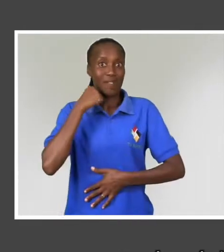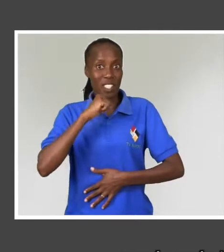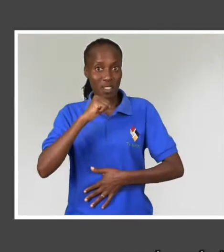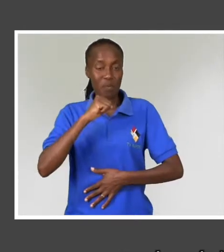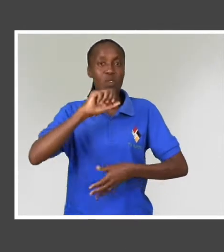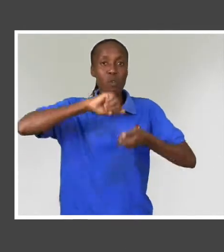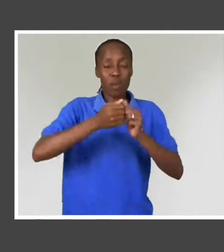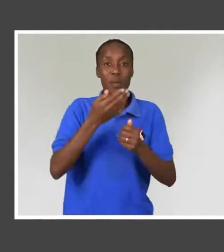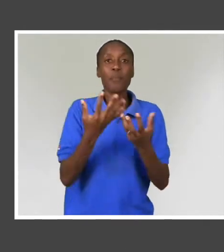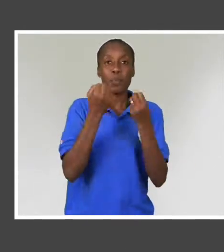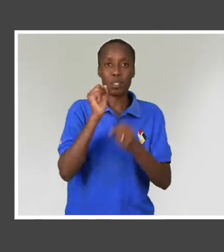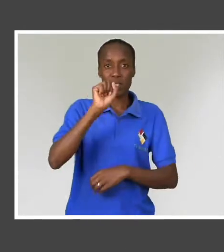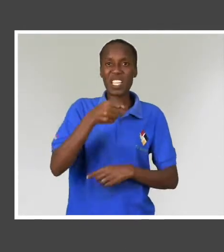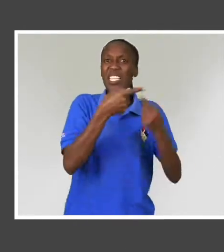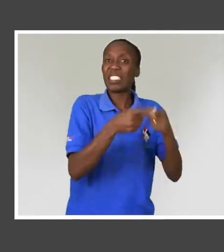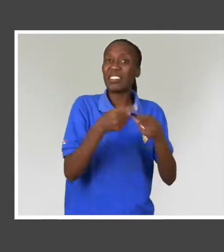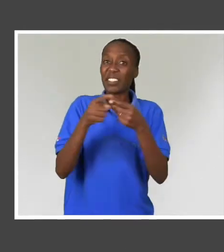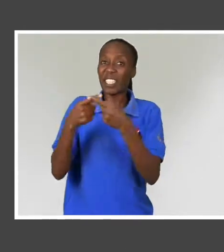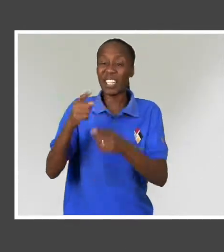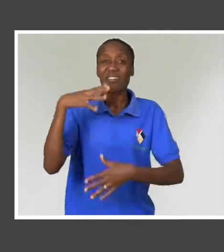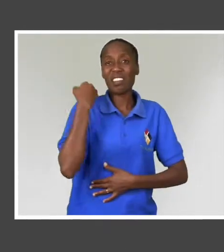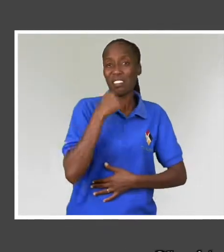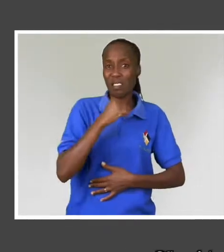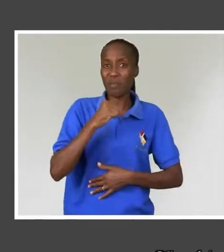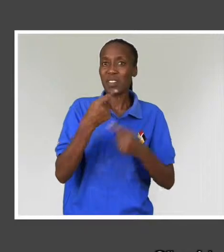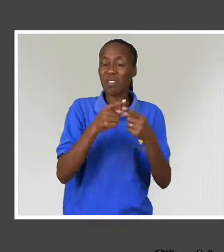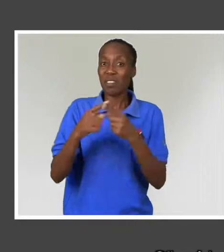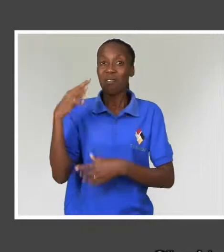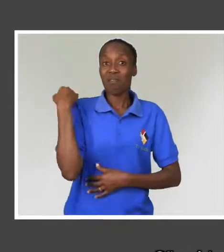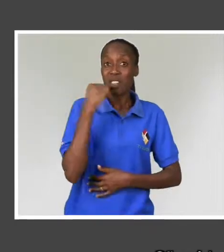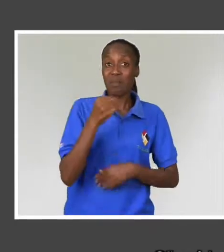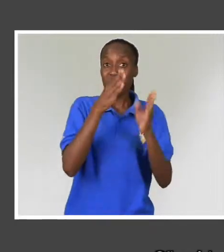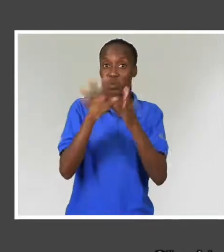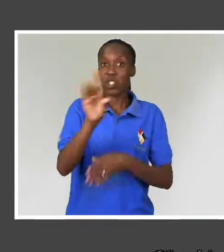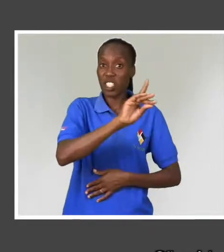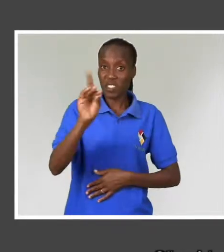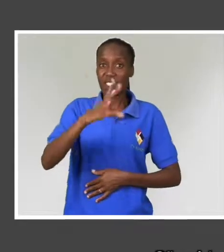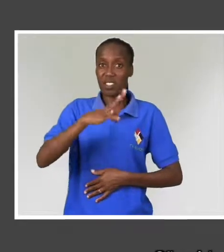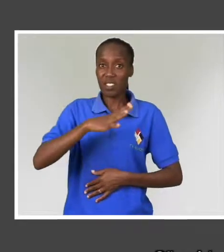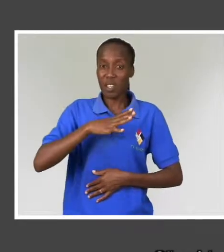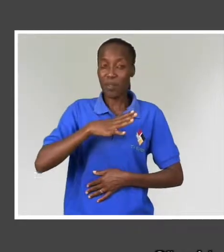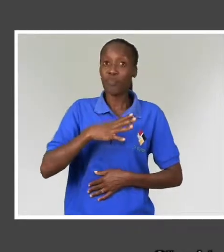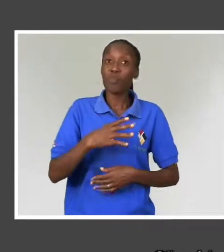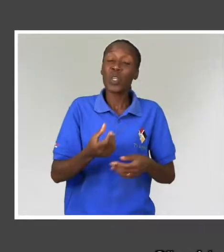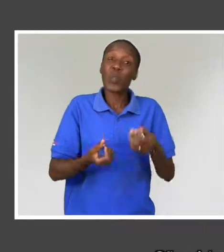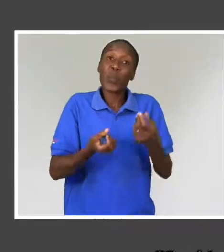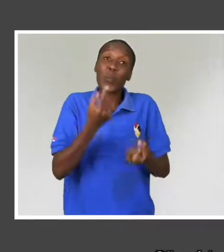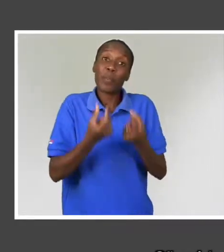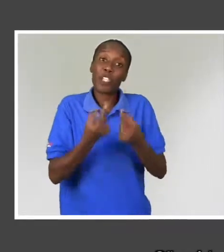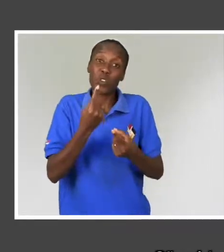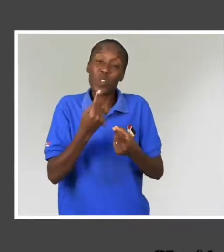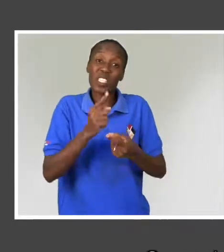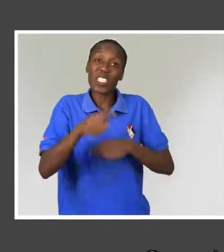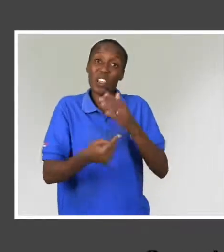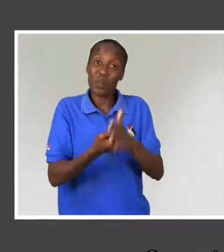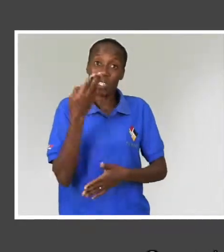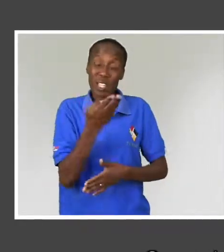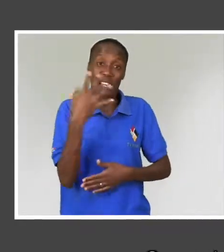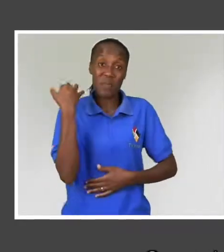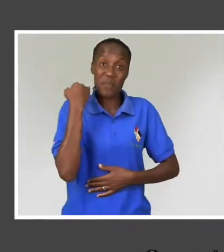hediondo. é possível. Então são vários crimes que os deficientes também cometem. Uma das coisas que